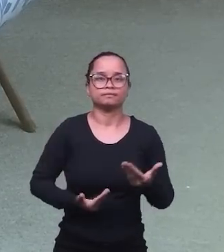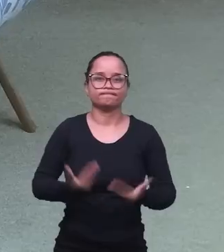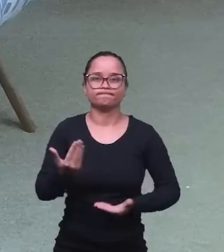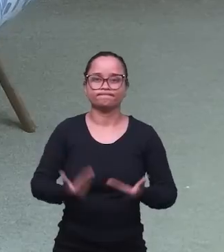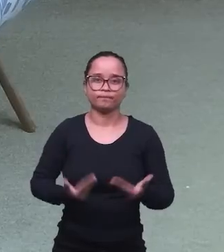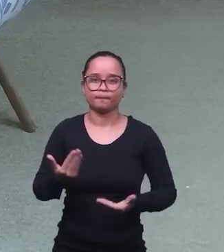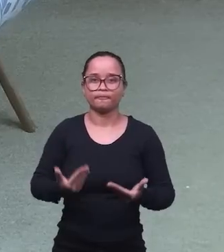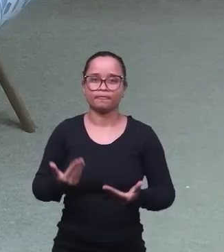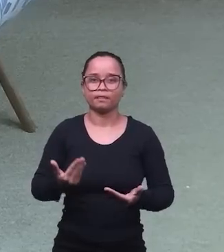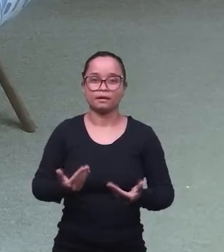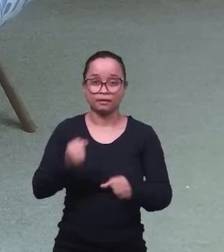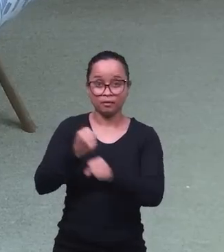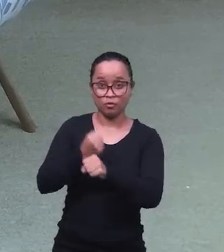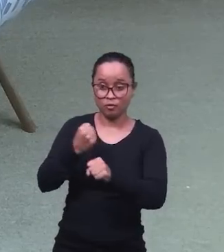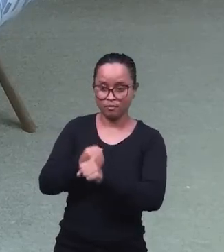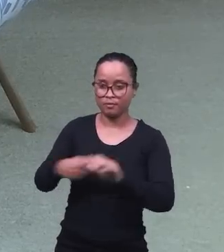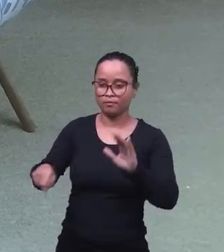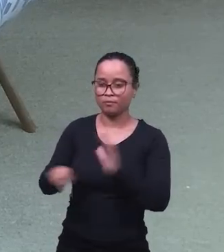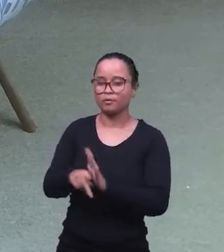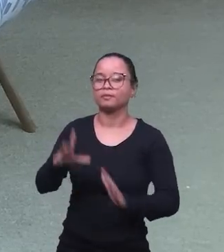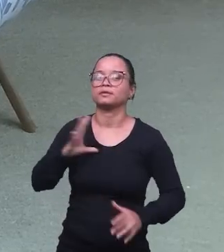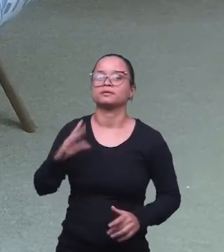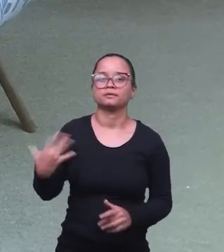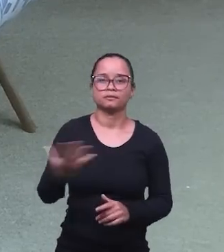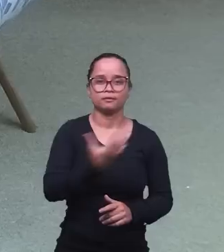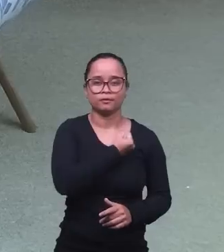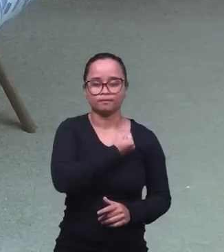essa velocidade, dessa dinâmica da obra da salvação.